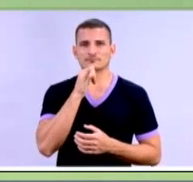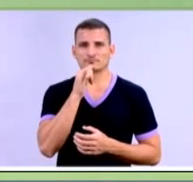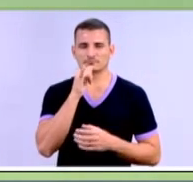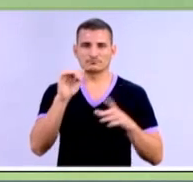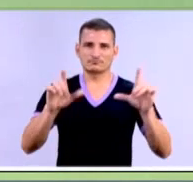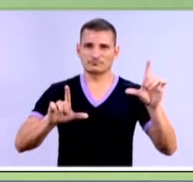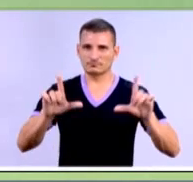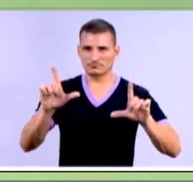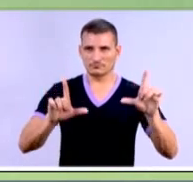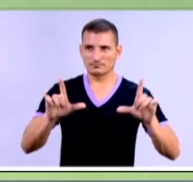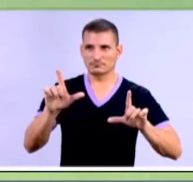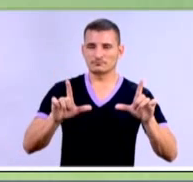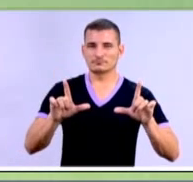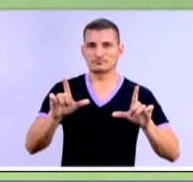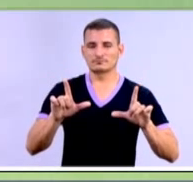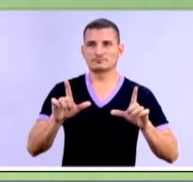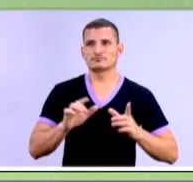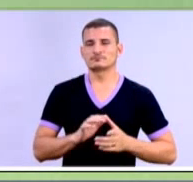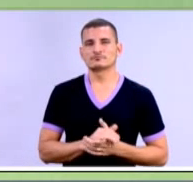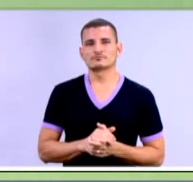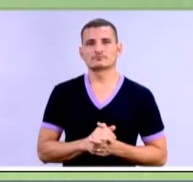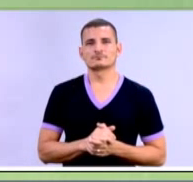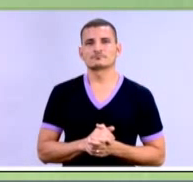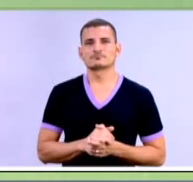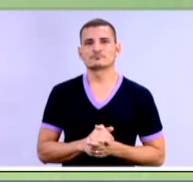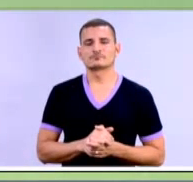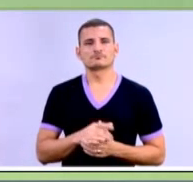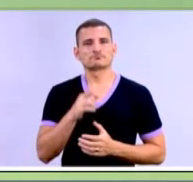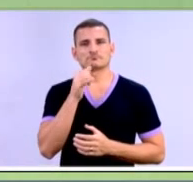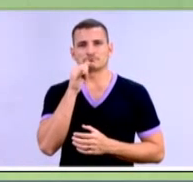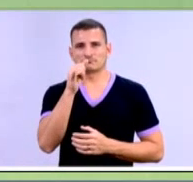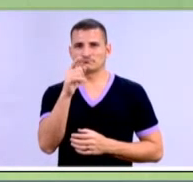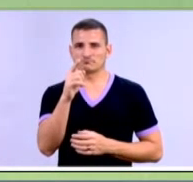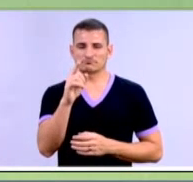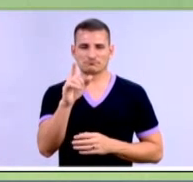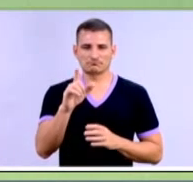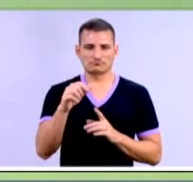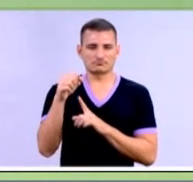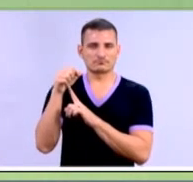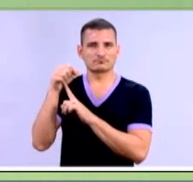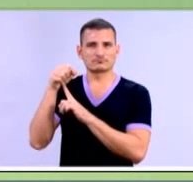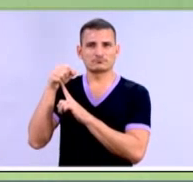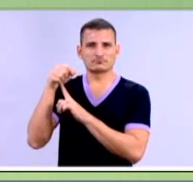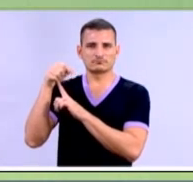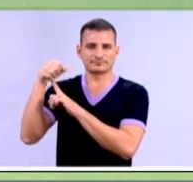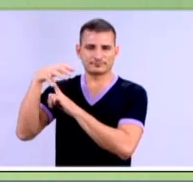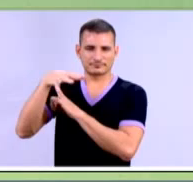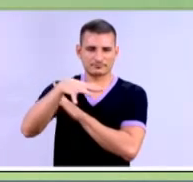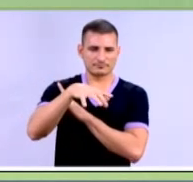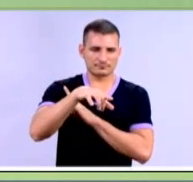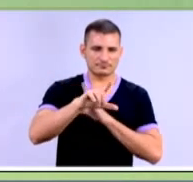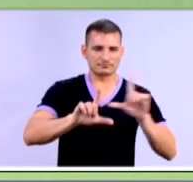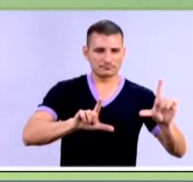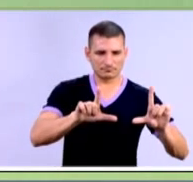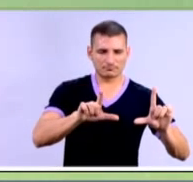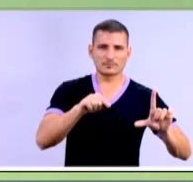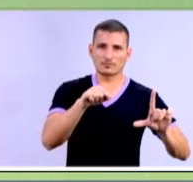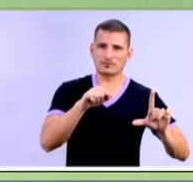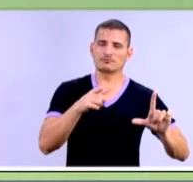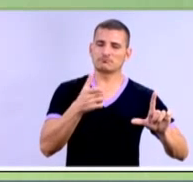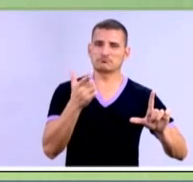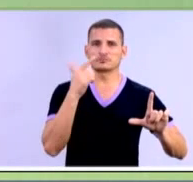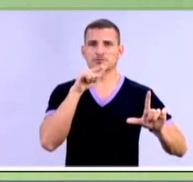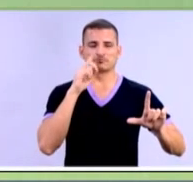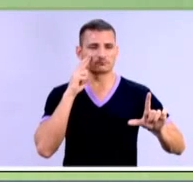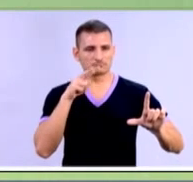TV. Ela está, onde você estiver e pegou o sinal, você consegue ver a informação.